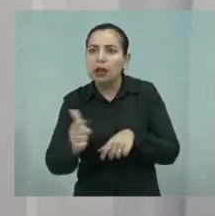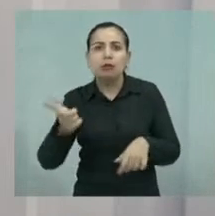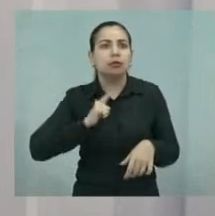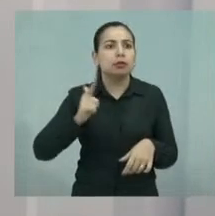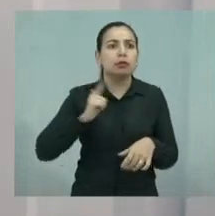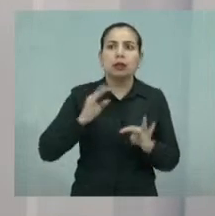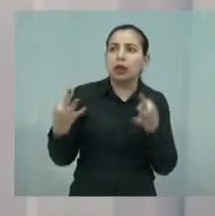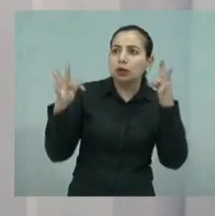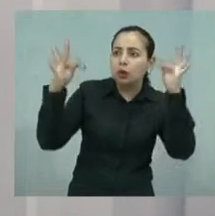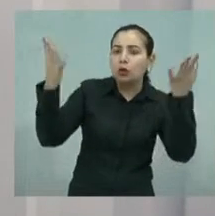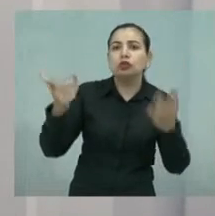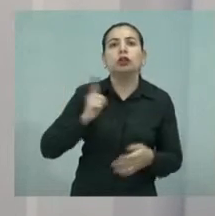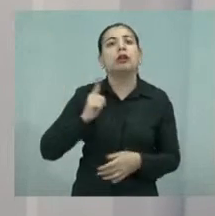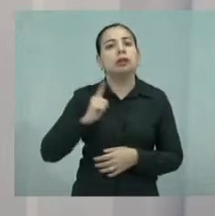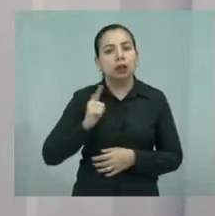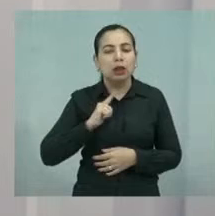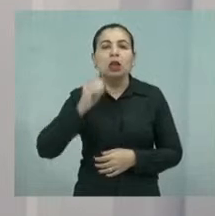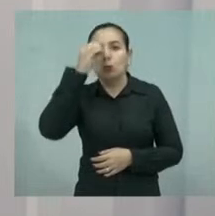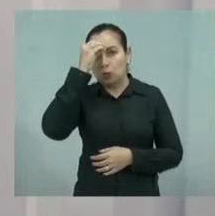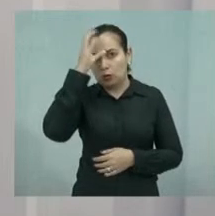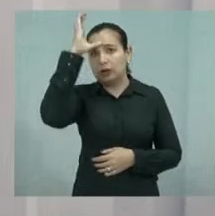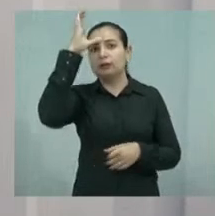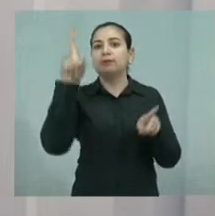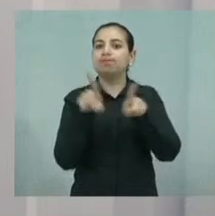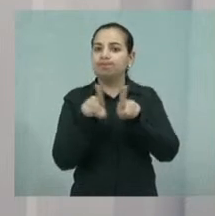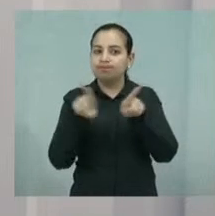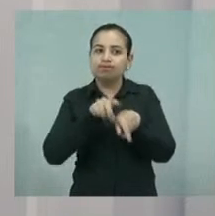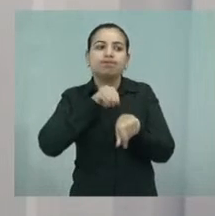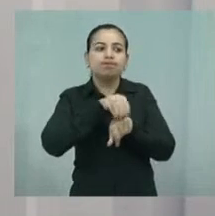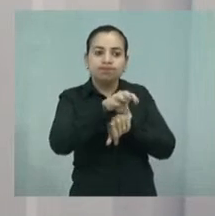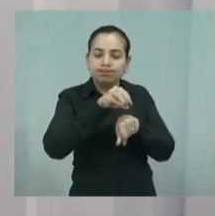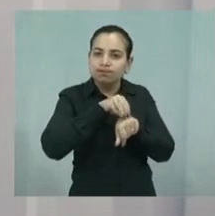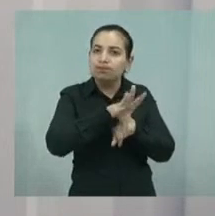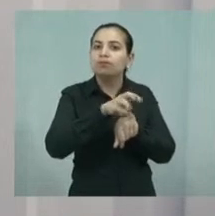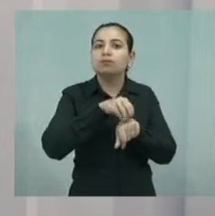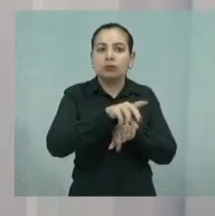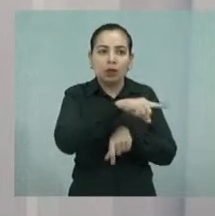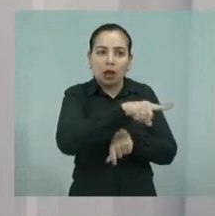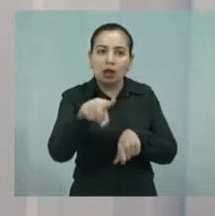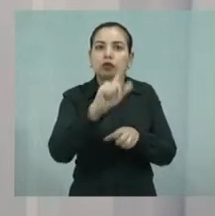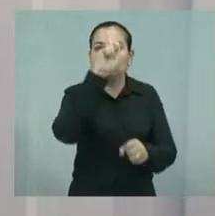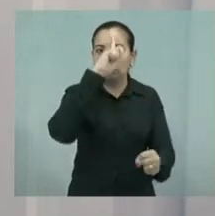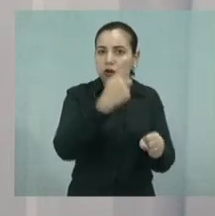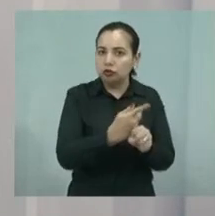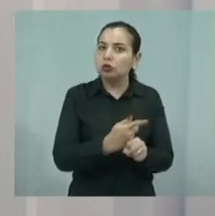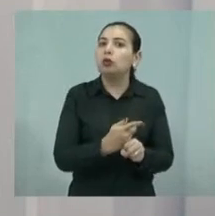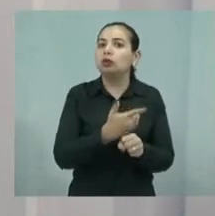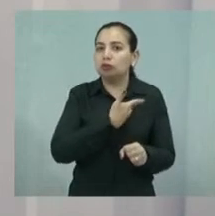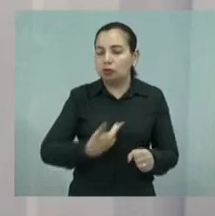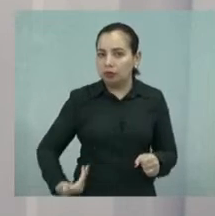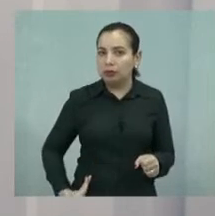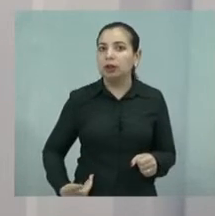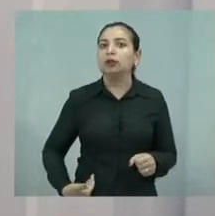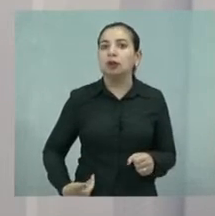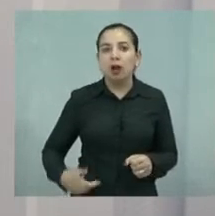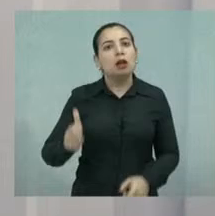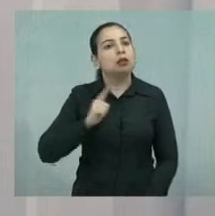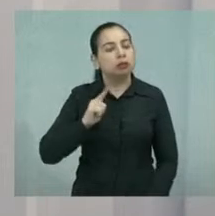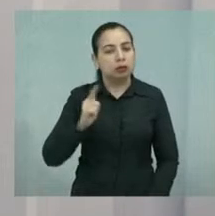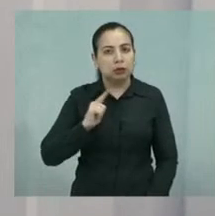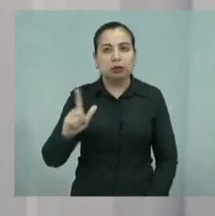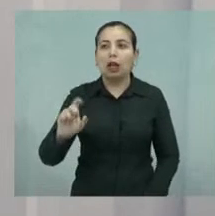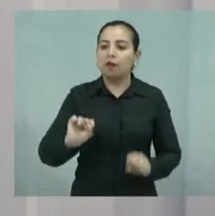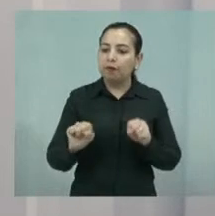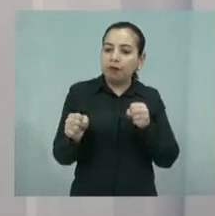envolve conhecimento, né? E esse conhecimento vem sendo repassado, vem sendo fortalecido, e